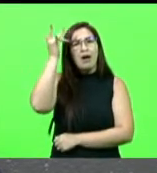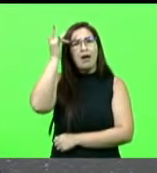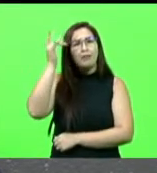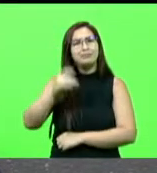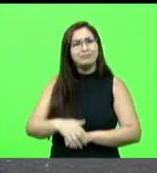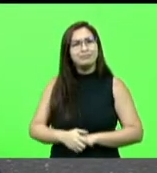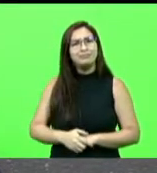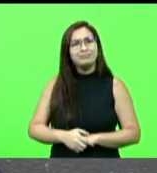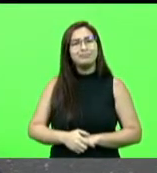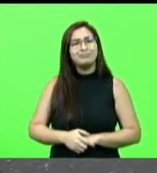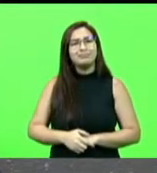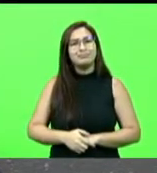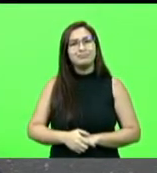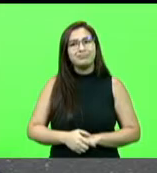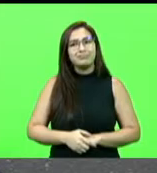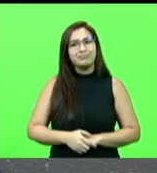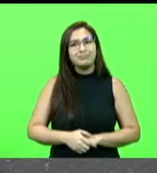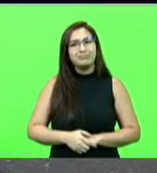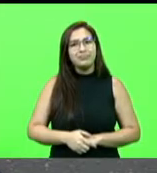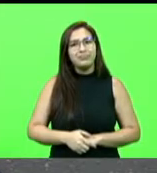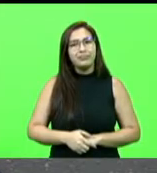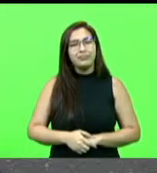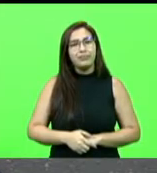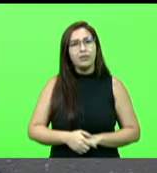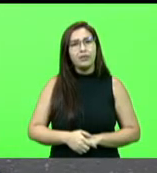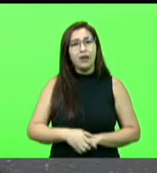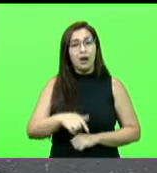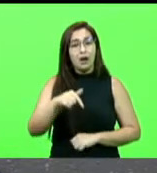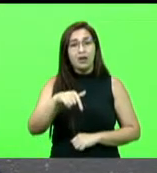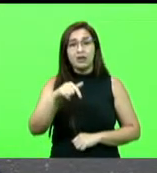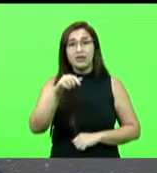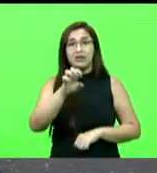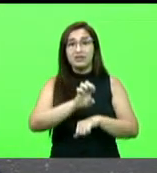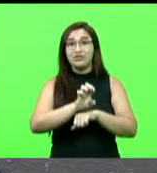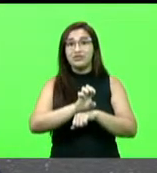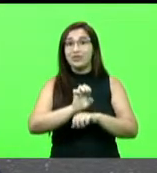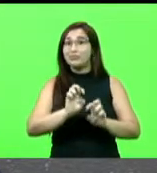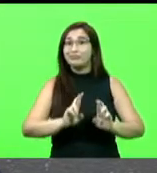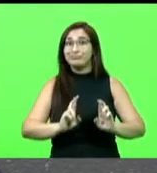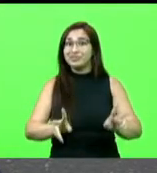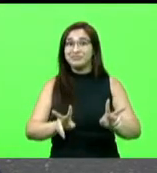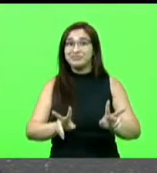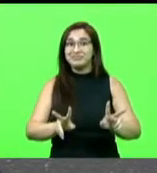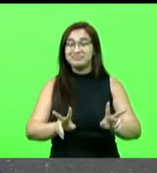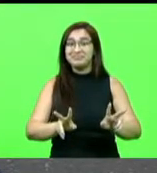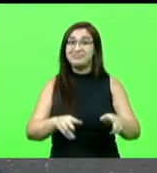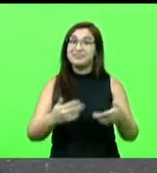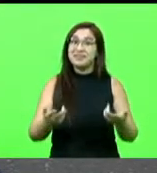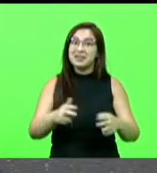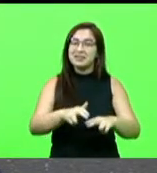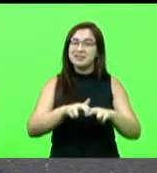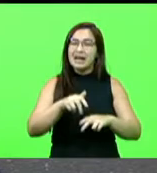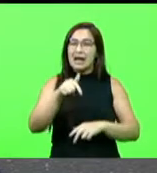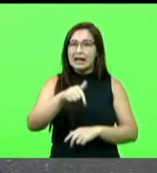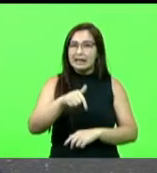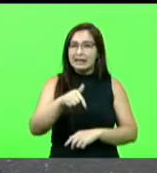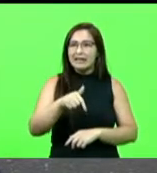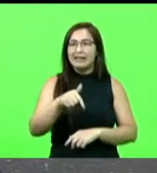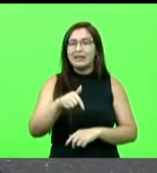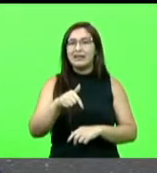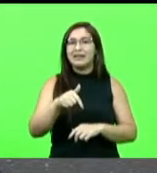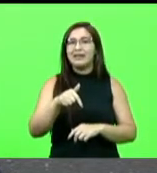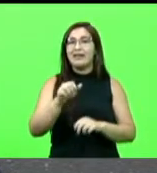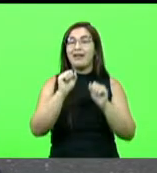Milton, como poucos estados. Por isso, esta casa só tem